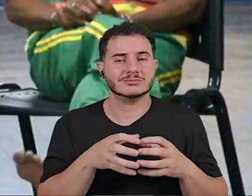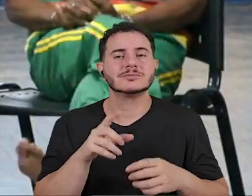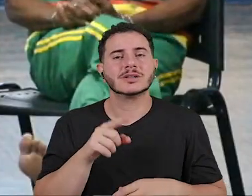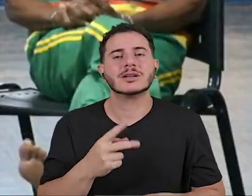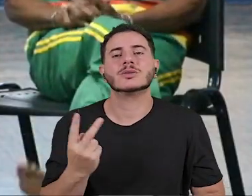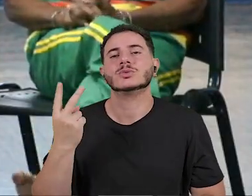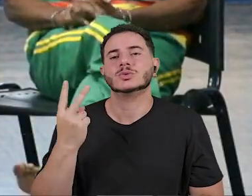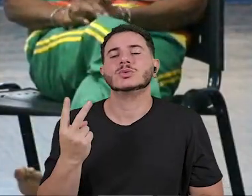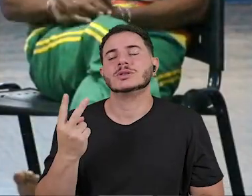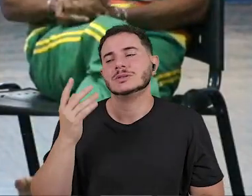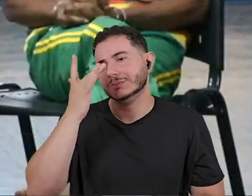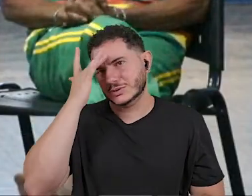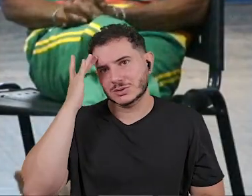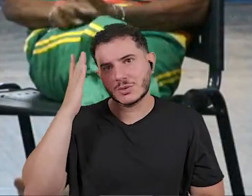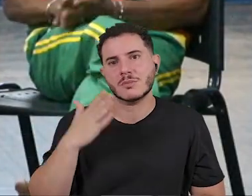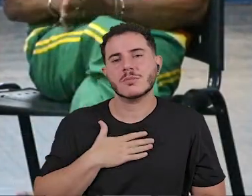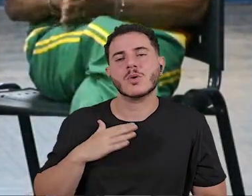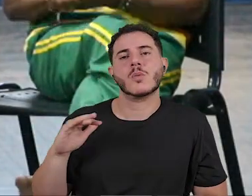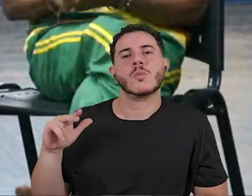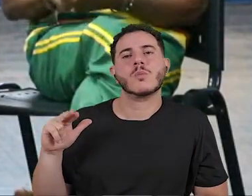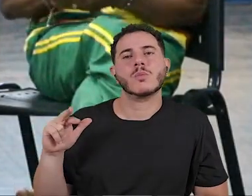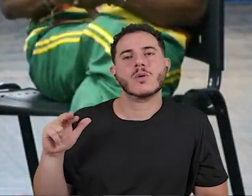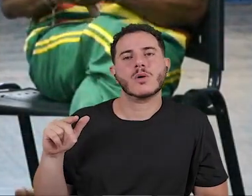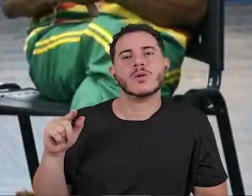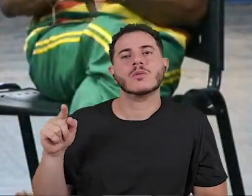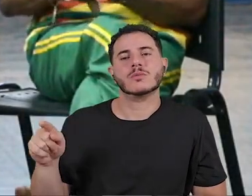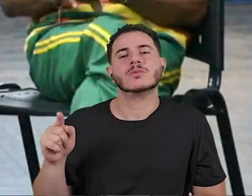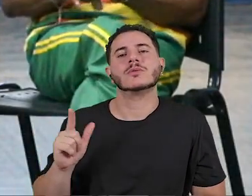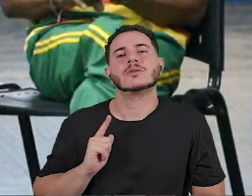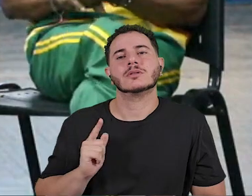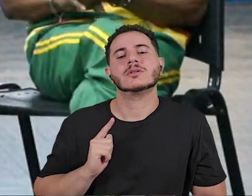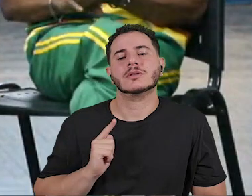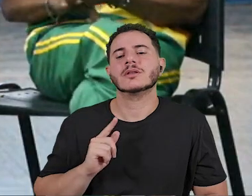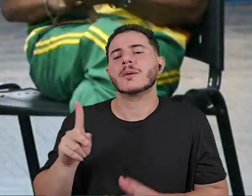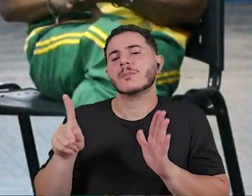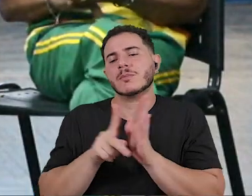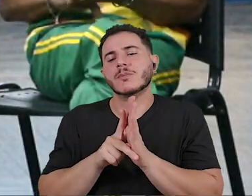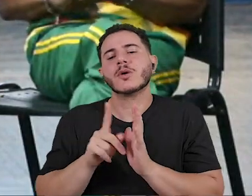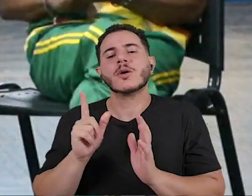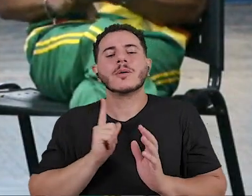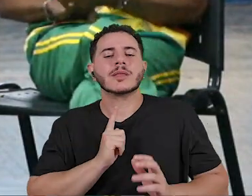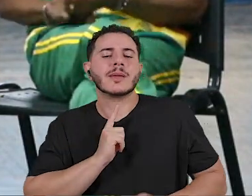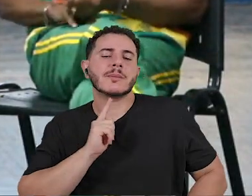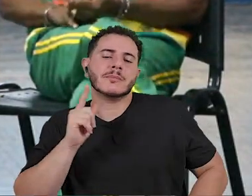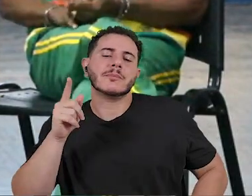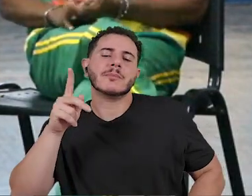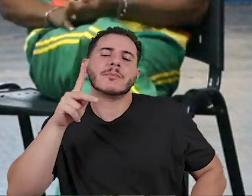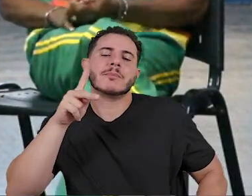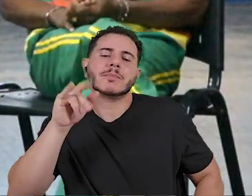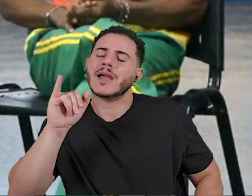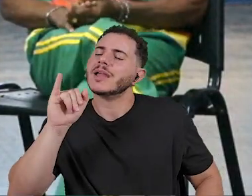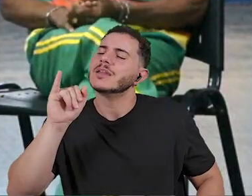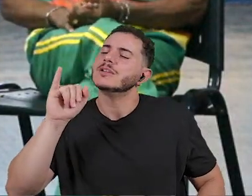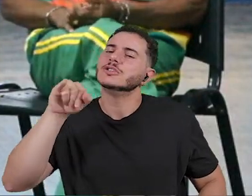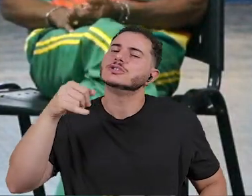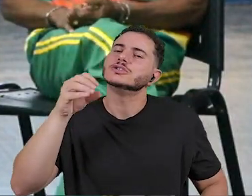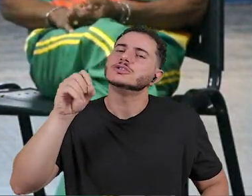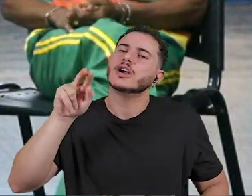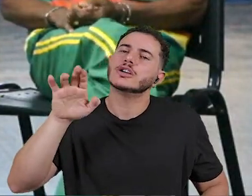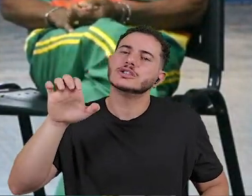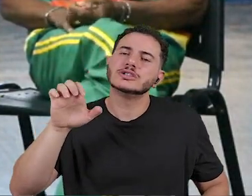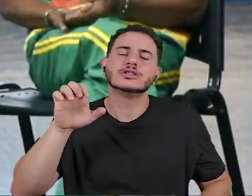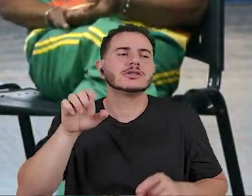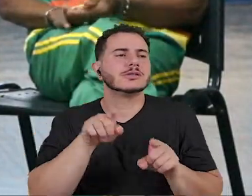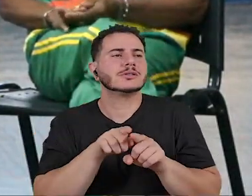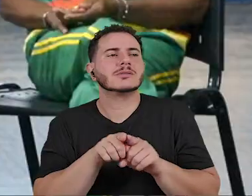o pai pequeno da casa, e o pai Jorge, que já foi rei do Estrela Brilhante, já foi rei do Encanto da Alegria, e